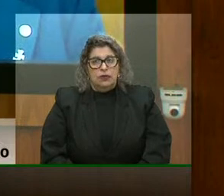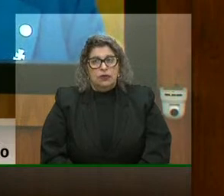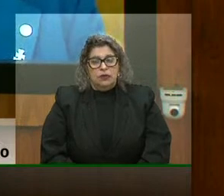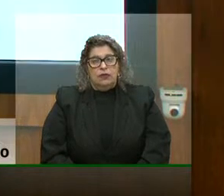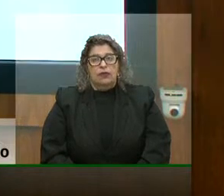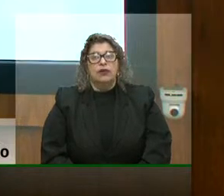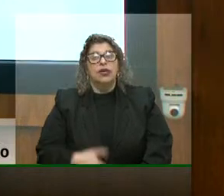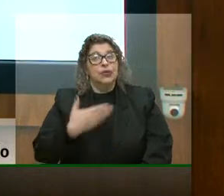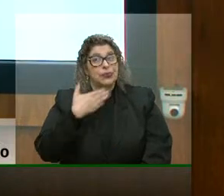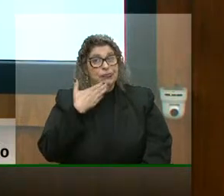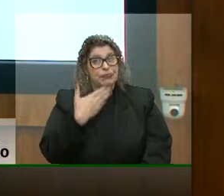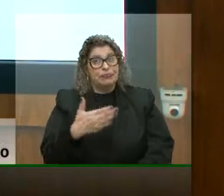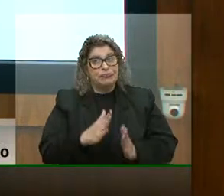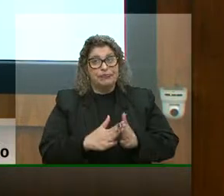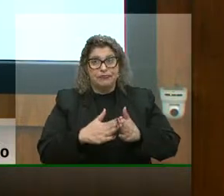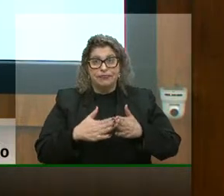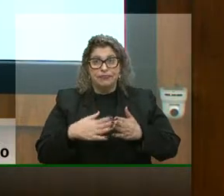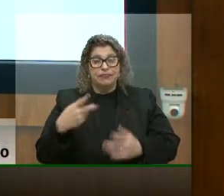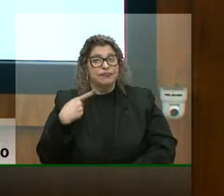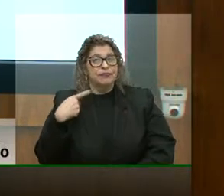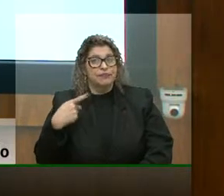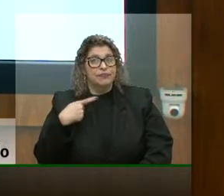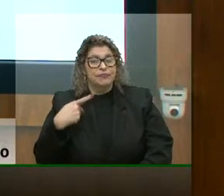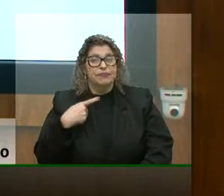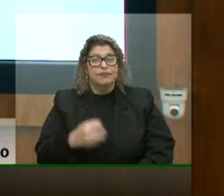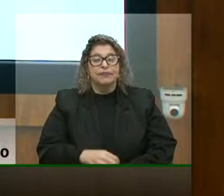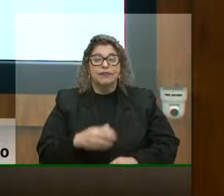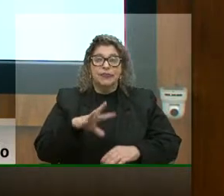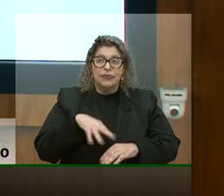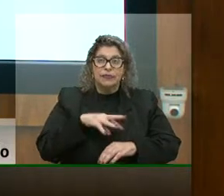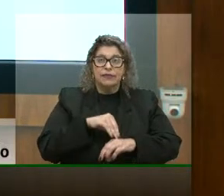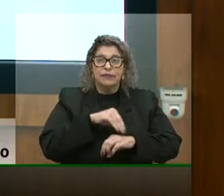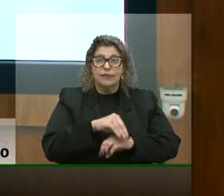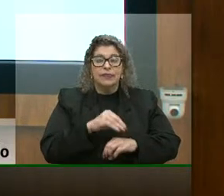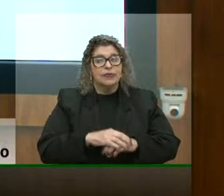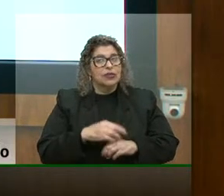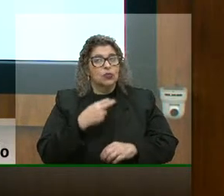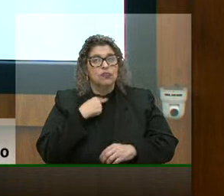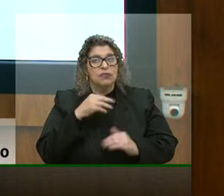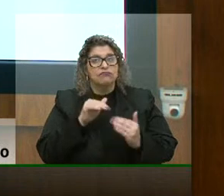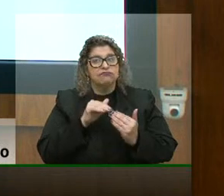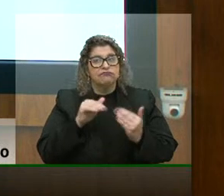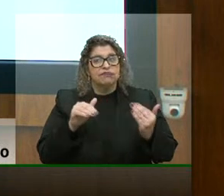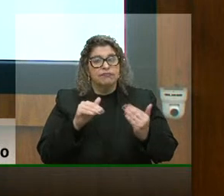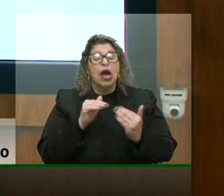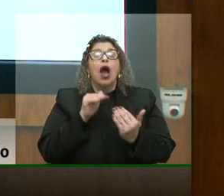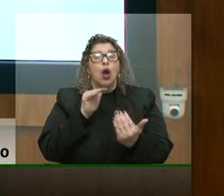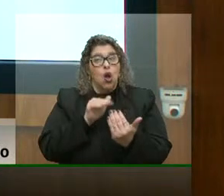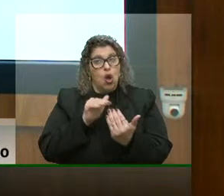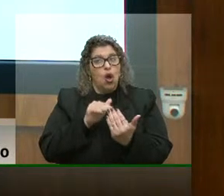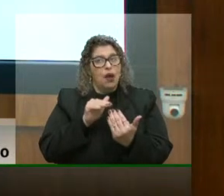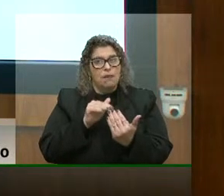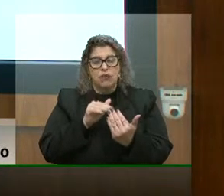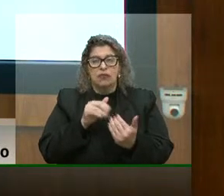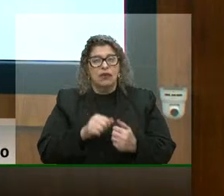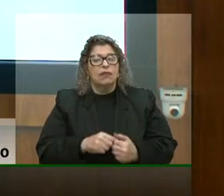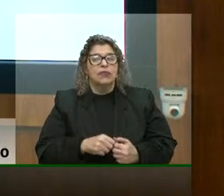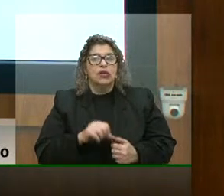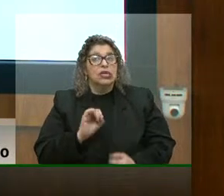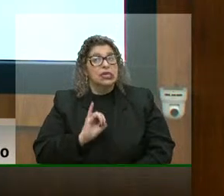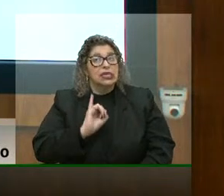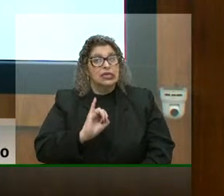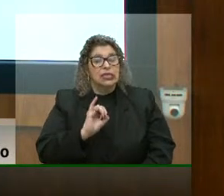Eu peço licença à minha bancada para encaminhar, enfim, não podemos combinar, não faríamos se